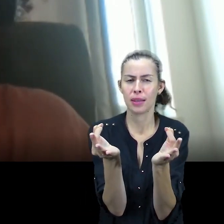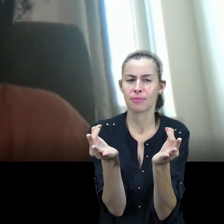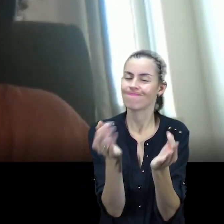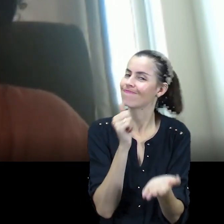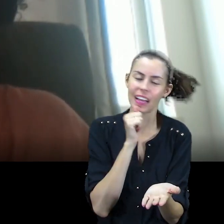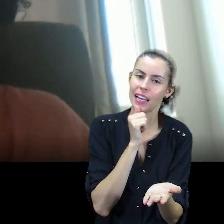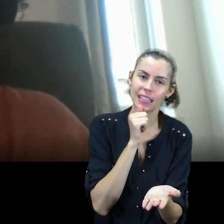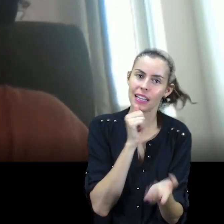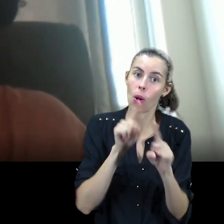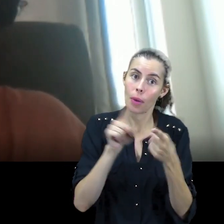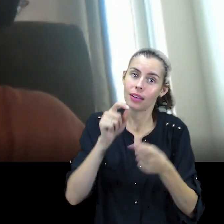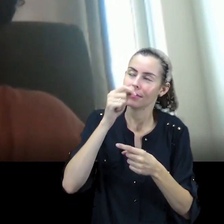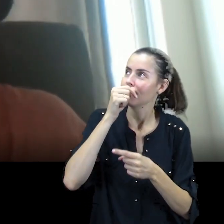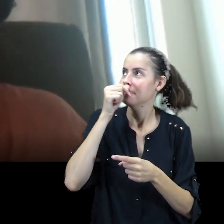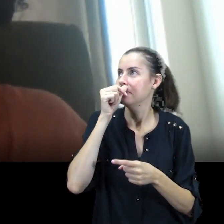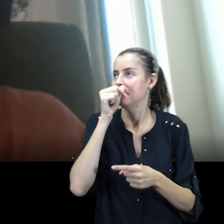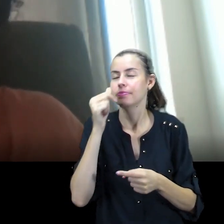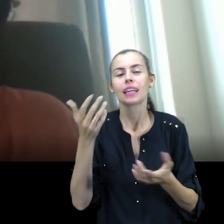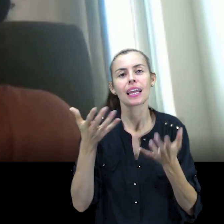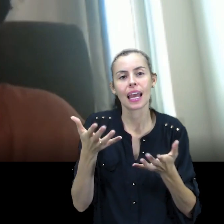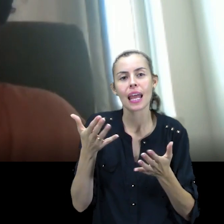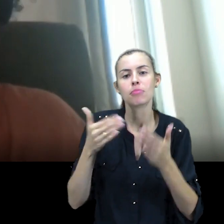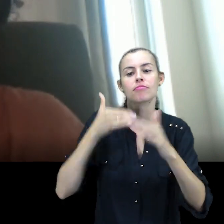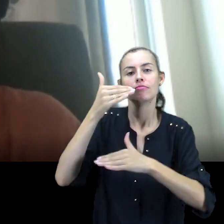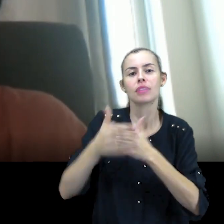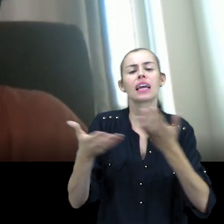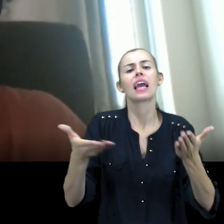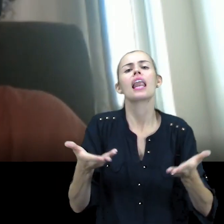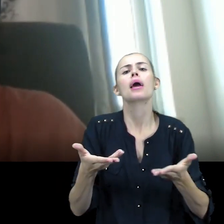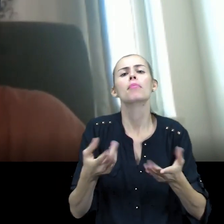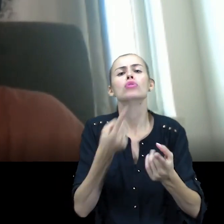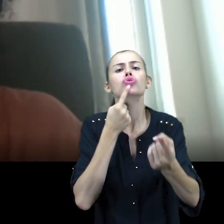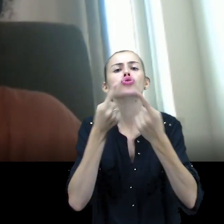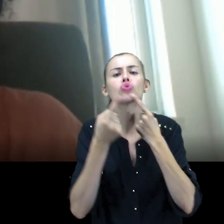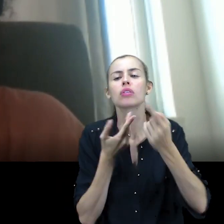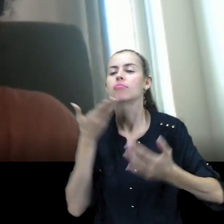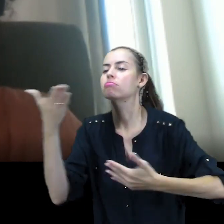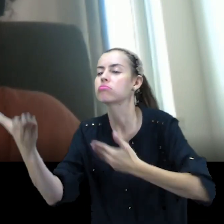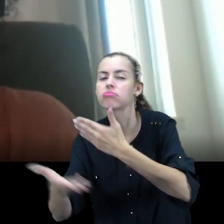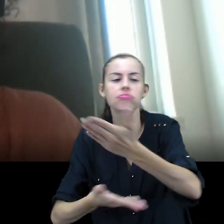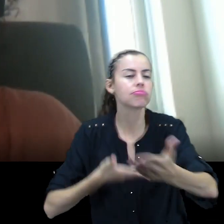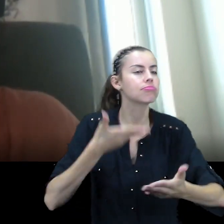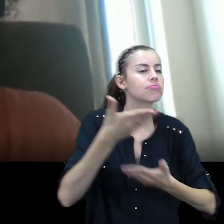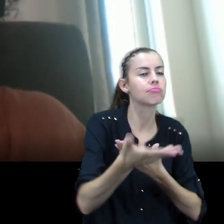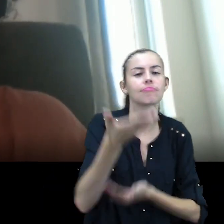ter nos objetivos do curso, de todos os cursos, no perfil de egresso, sabe? Ter isso,